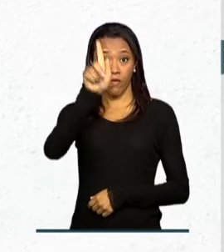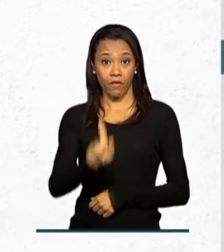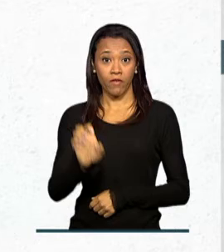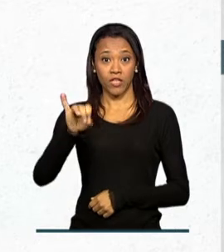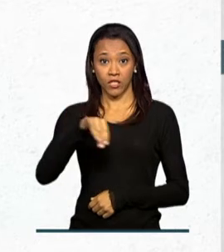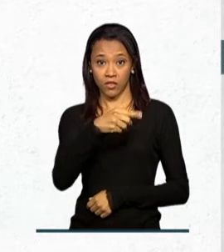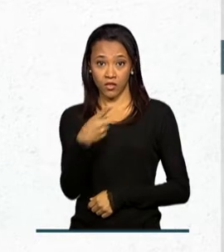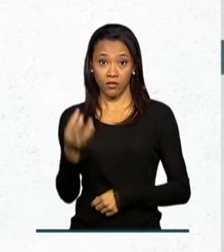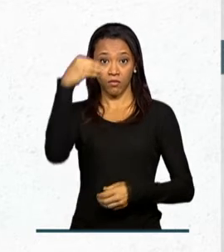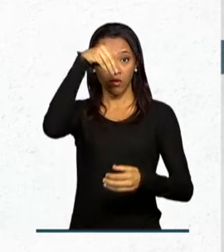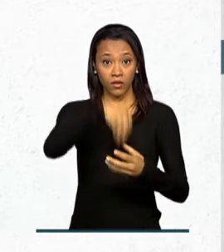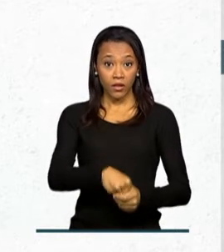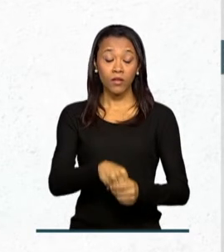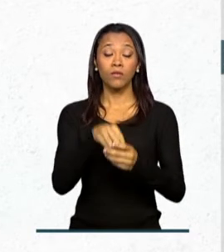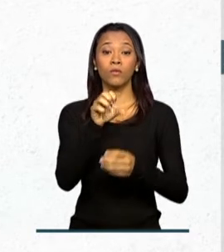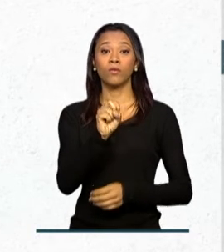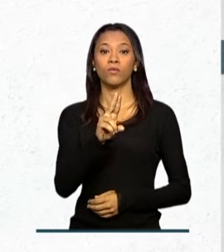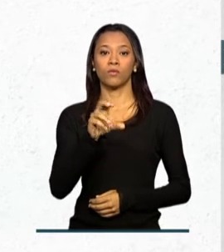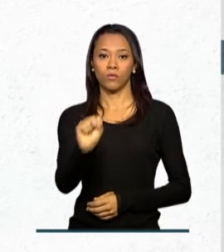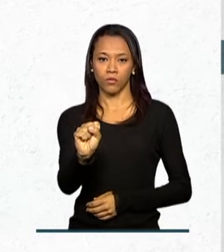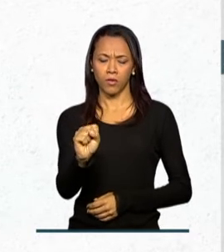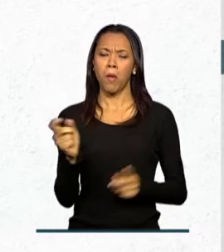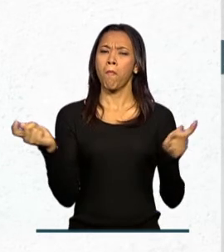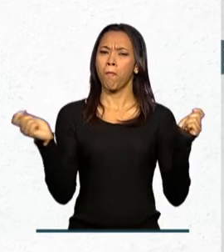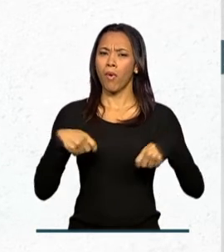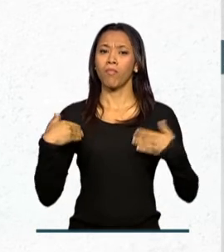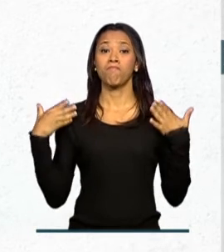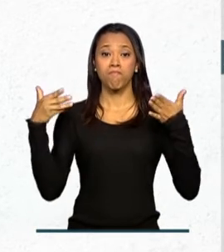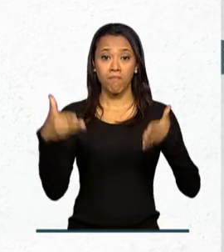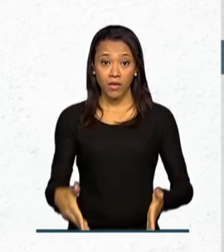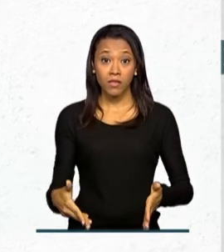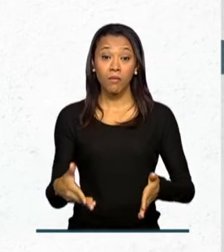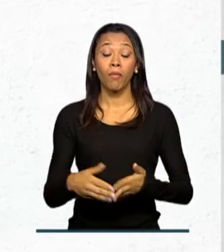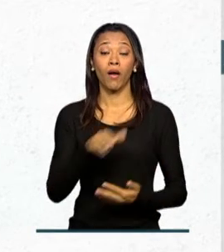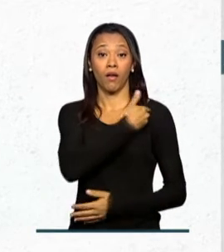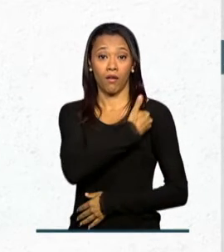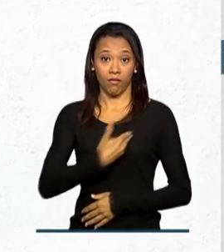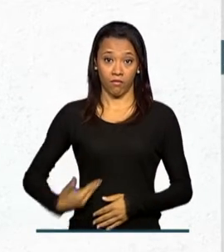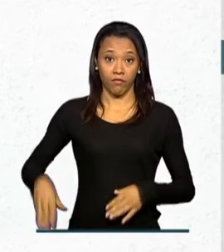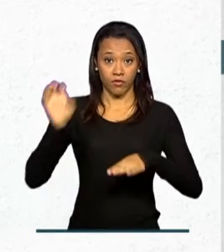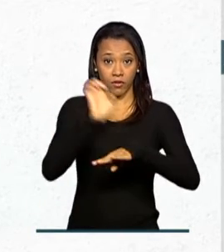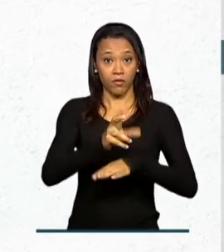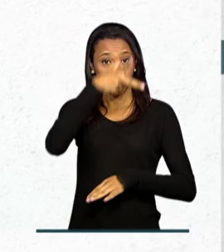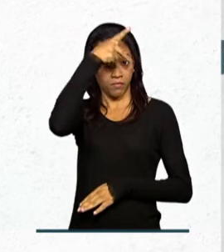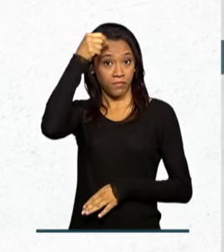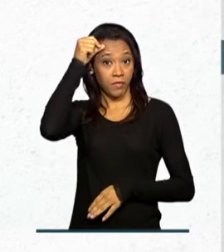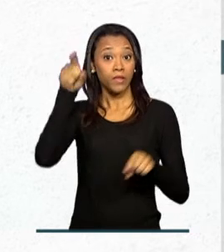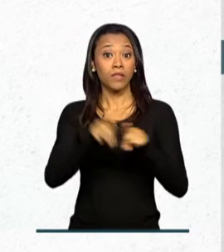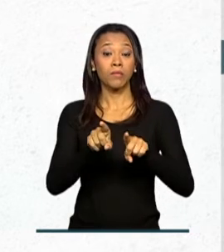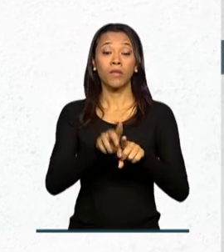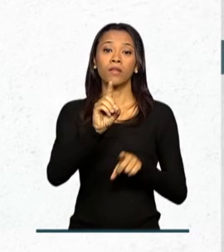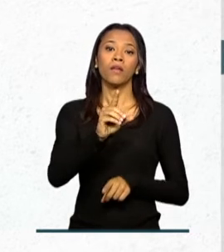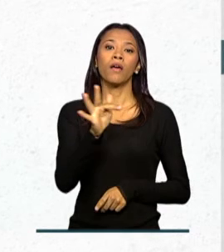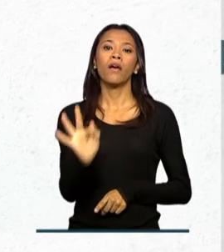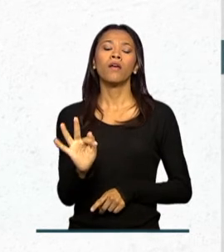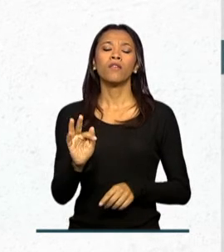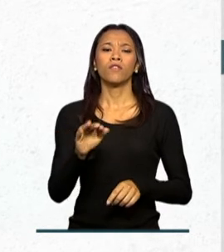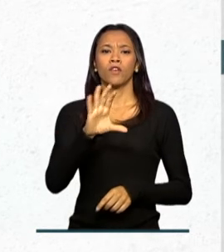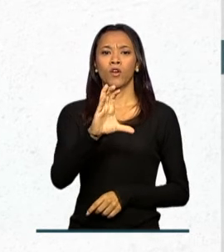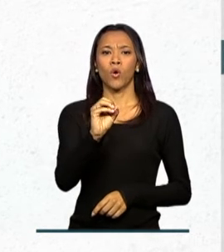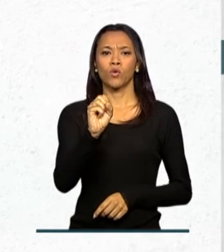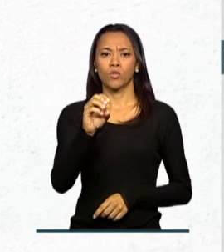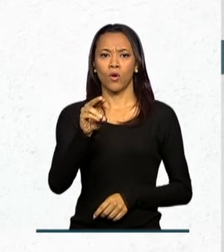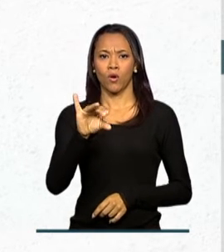Sistema Único de Saúde, SUS. Podem participar órgãos de gestão estaduais, municipais e do Distrito Federal,